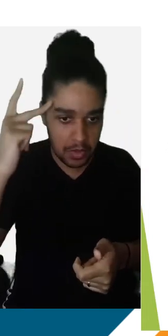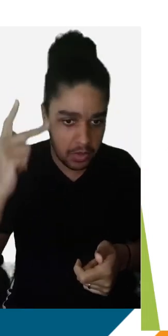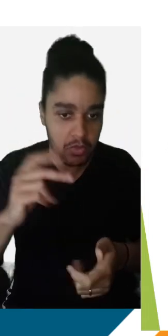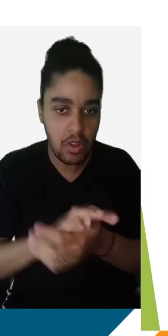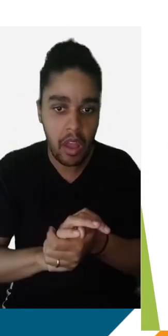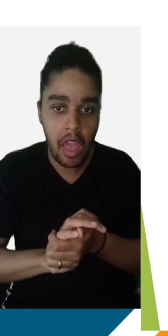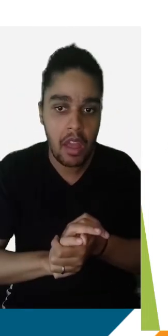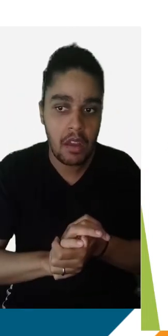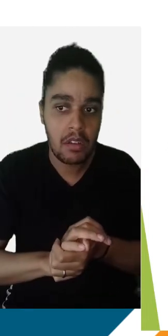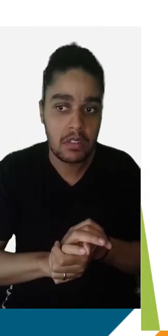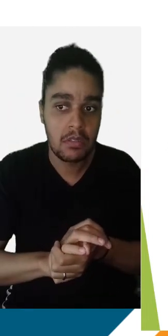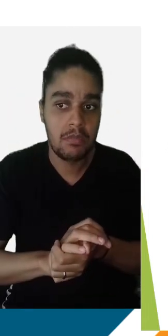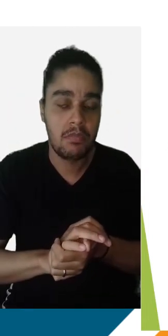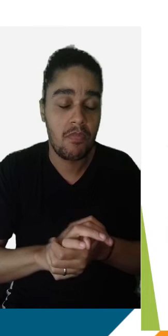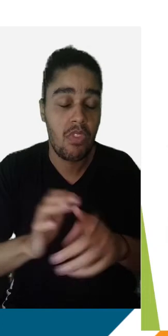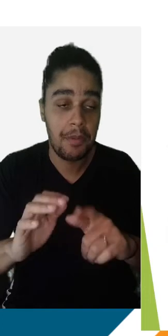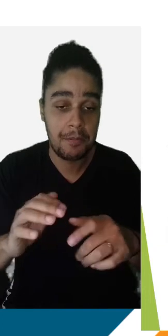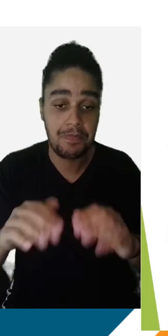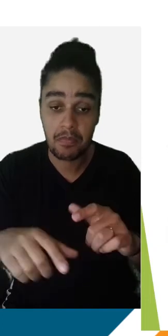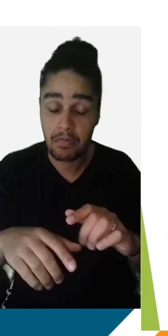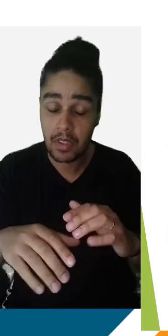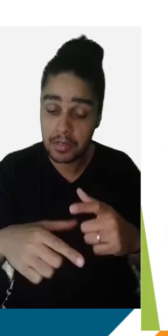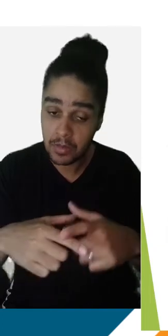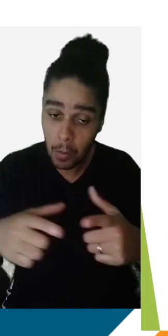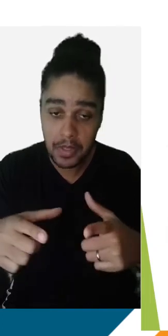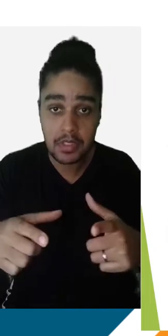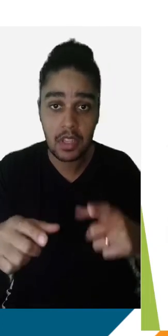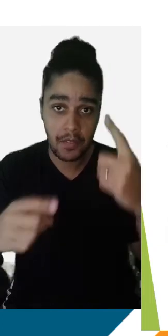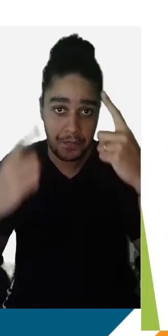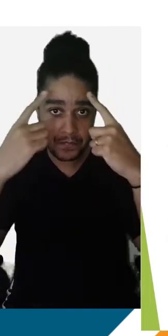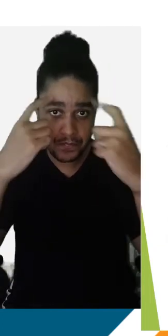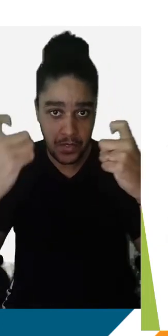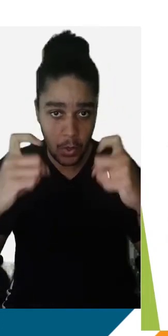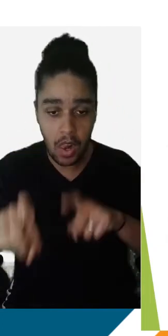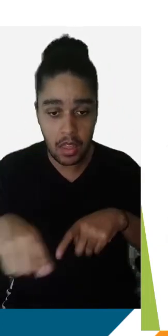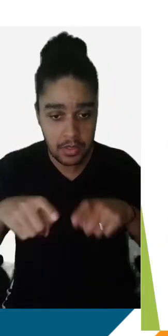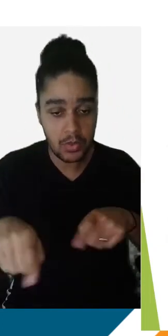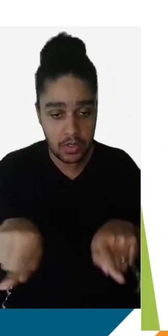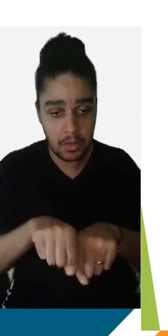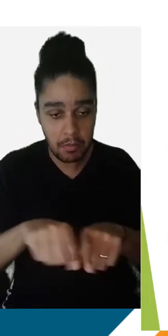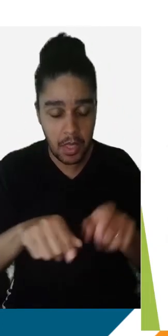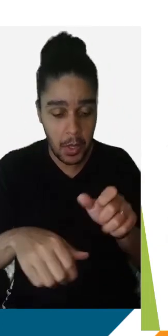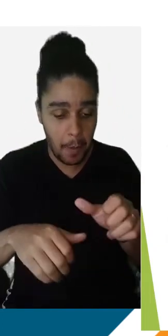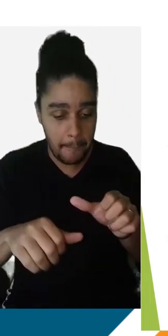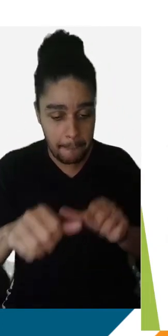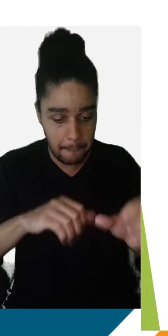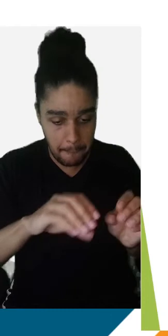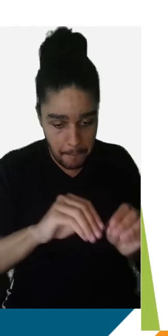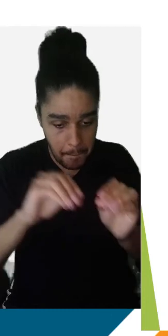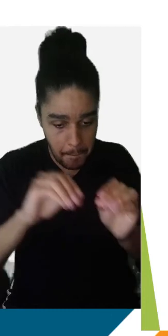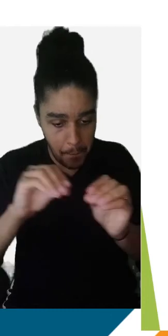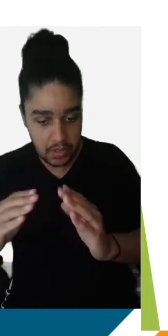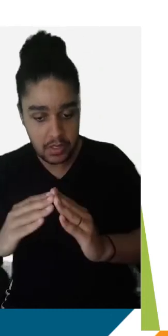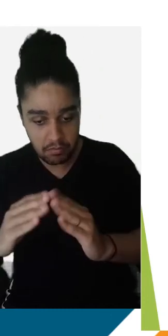pessoas, de poucas famílias, o que intensifica a violência no campo, o êxodo rural, beleza?